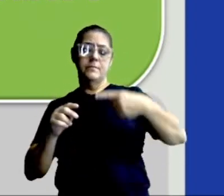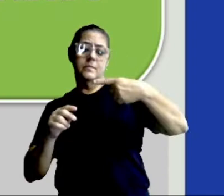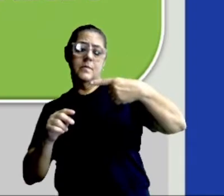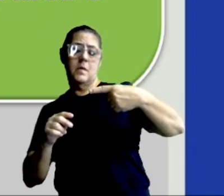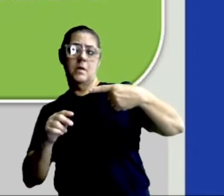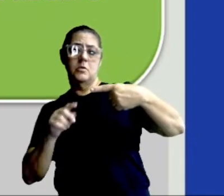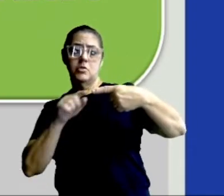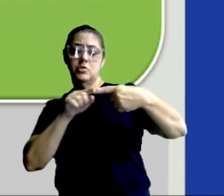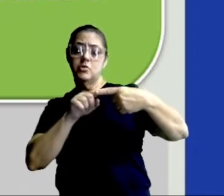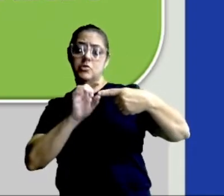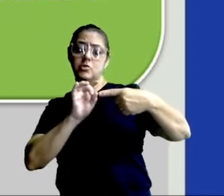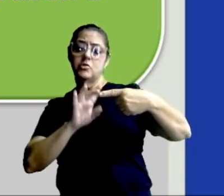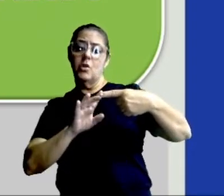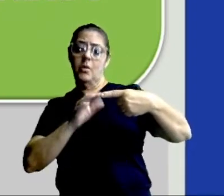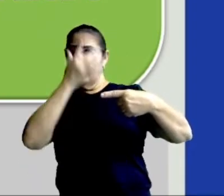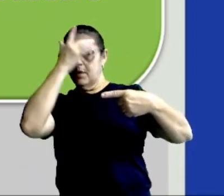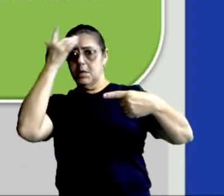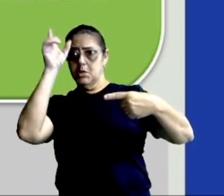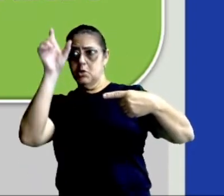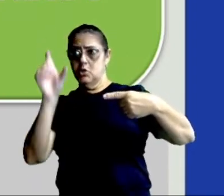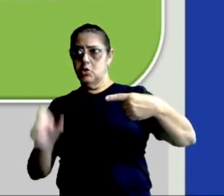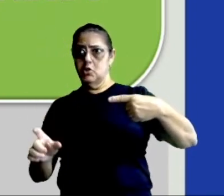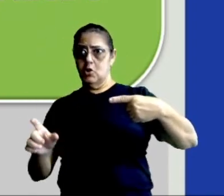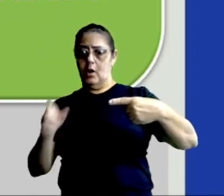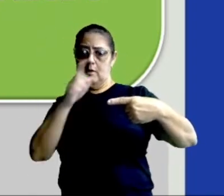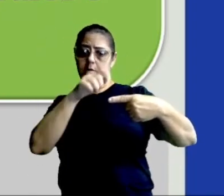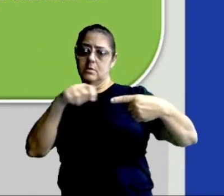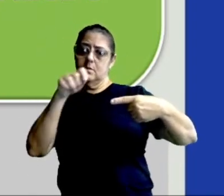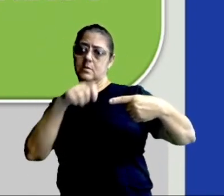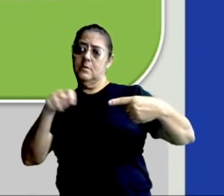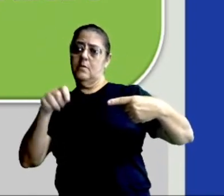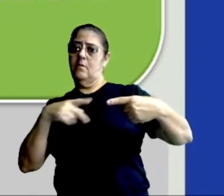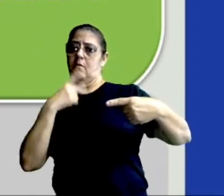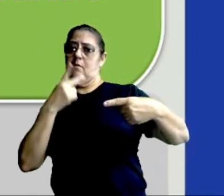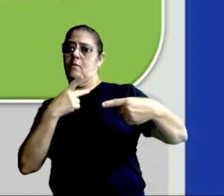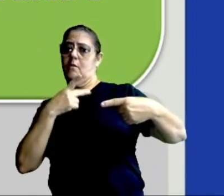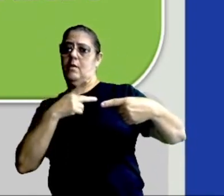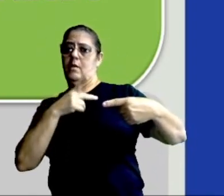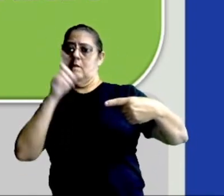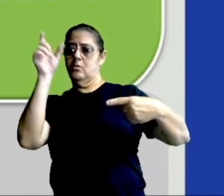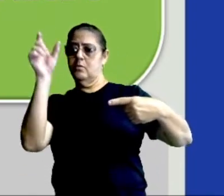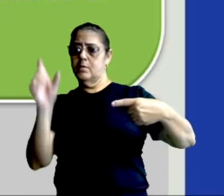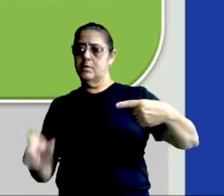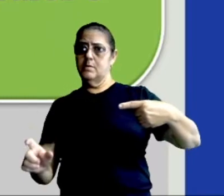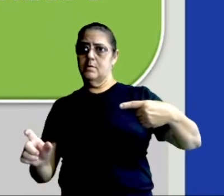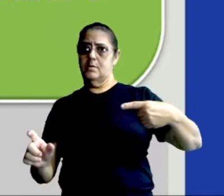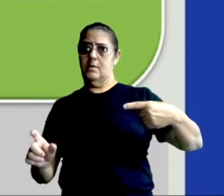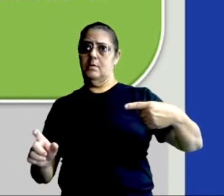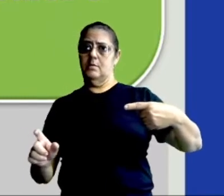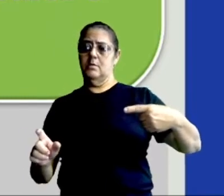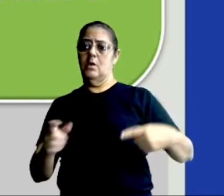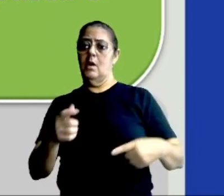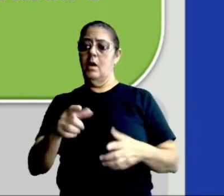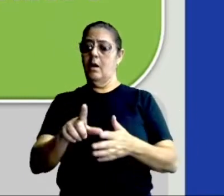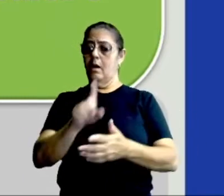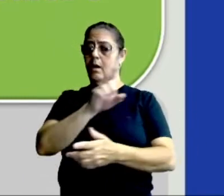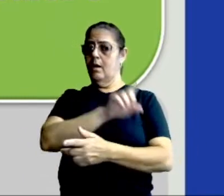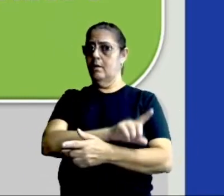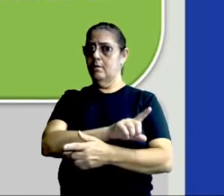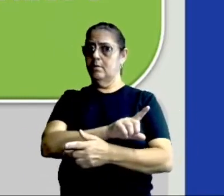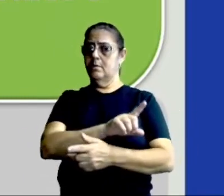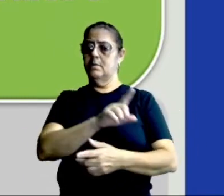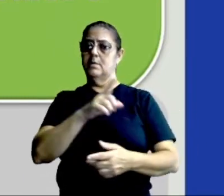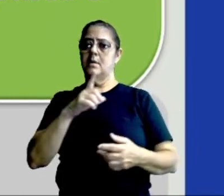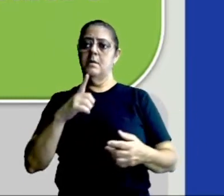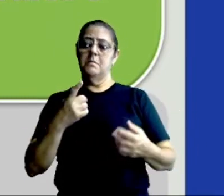aparecer Se for fala de um personagem então quando eu falei para vocês do Travessão Eu também falei que antes dele